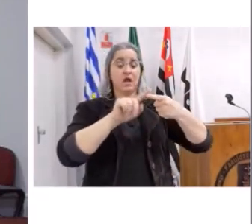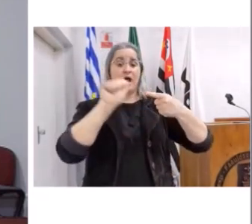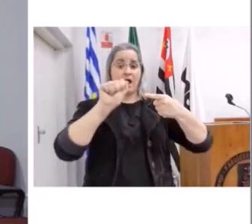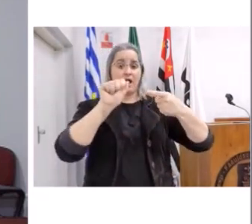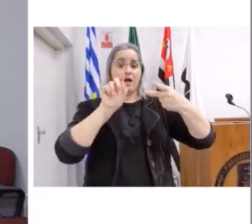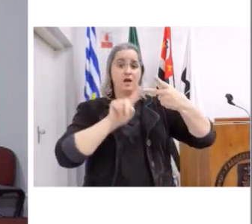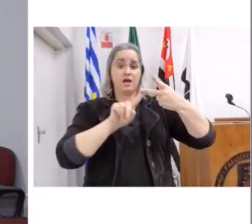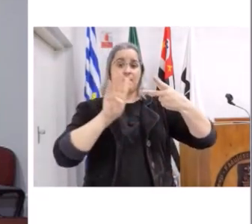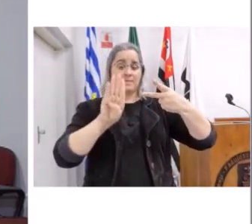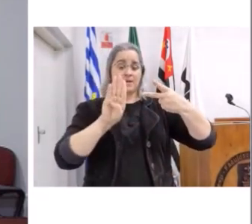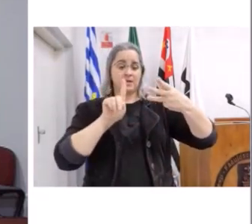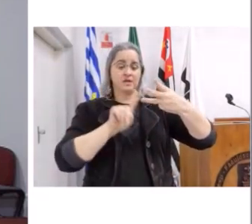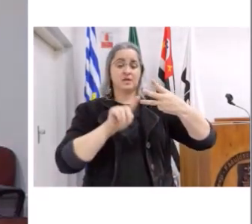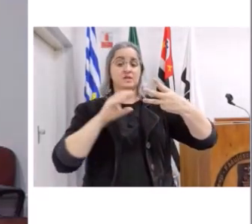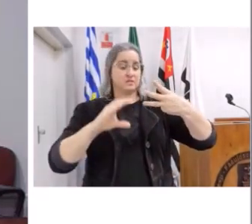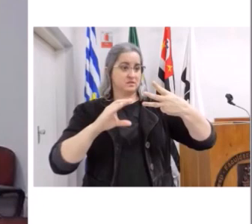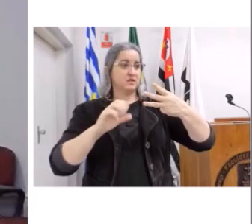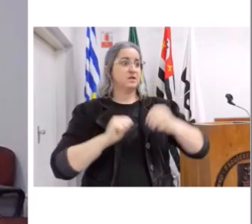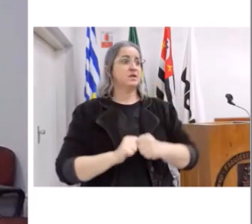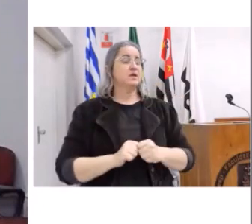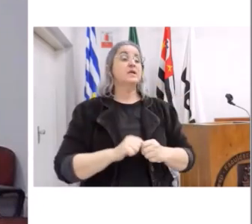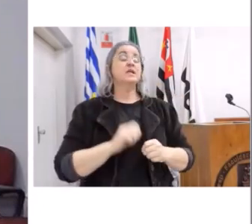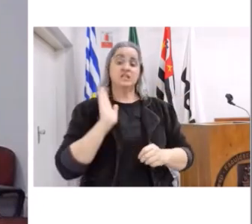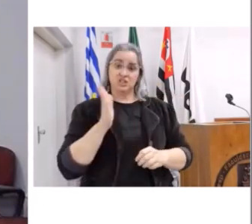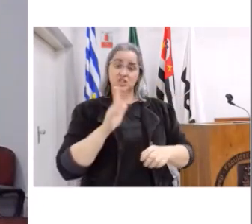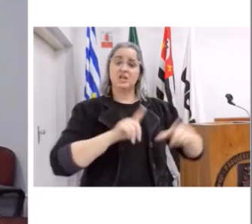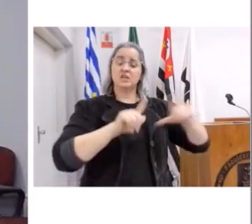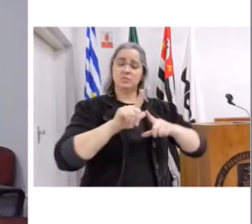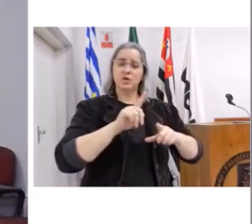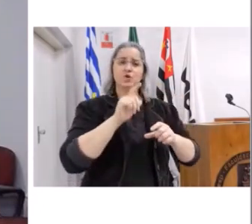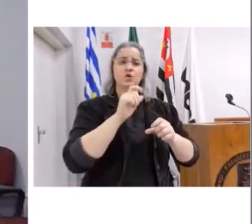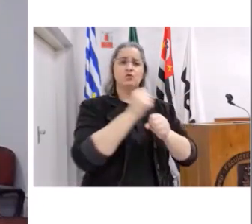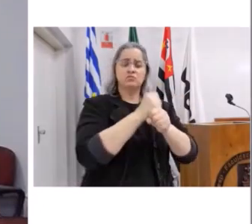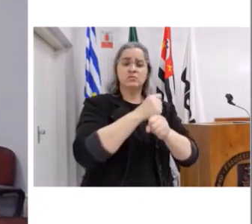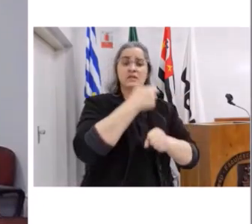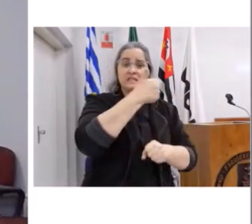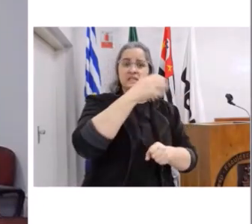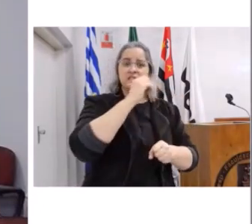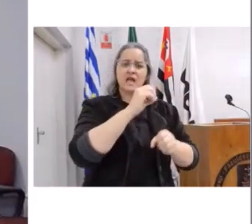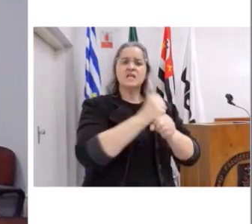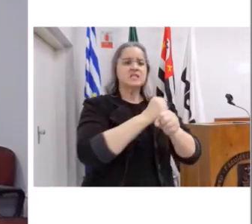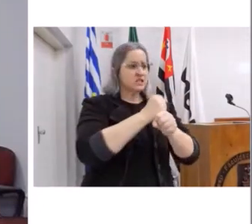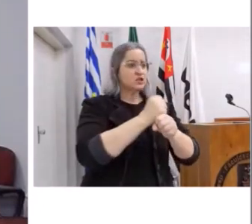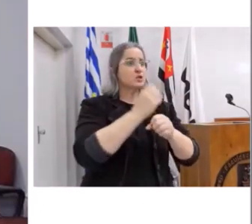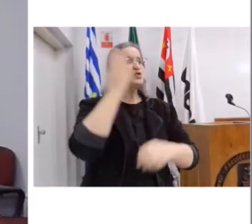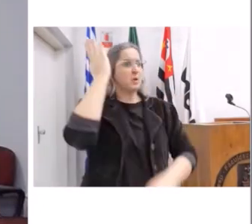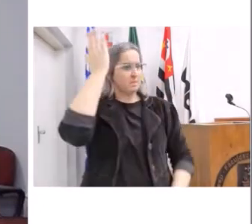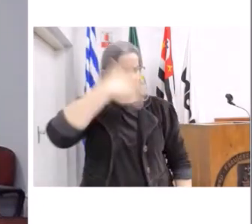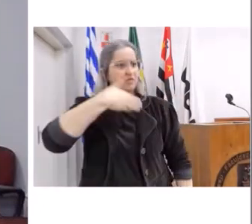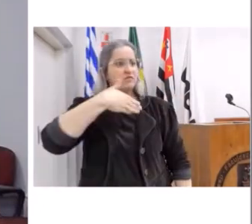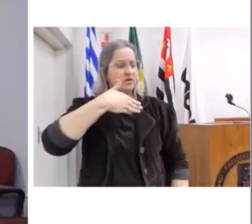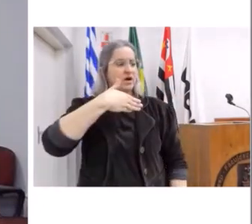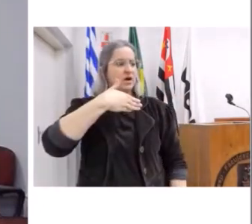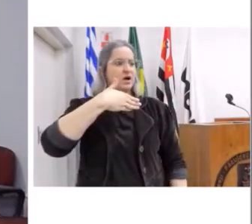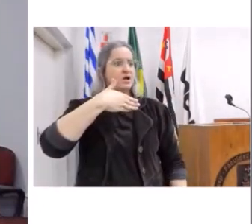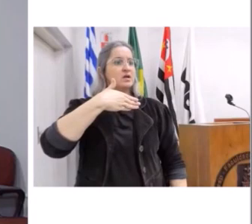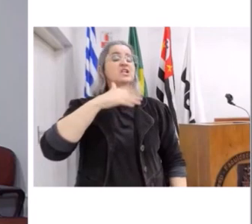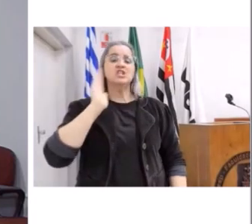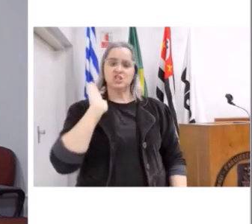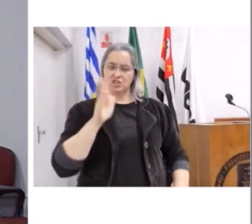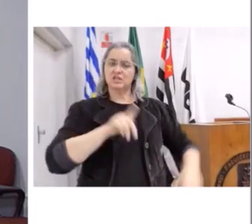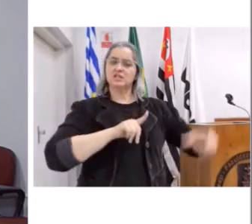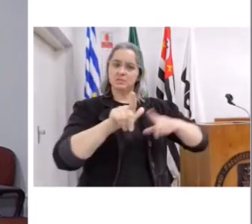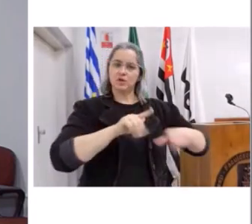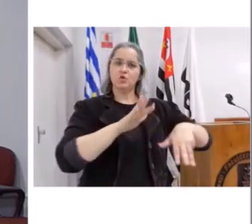C. Quem pudesse comprovar 10 anos trabalhando com pacientes com necessidades especiais, e tem um escalão que eu vou estar abordando aqui para